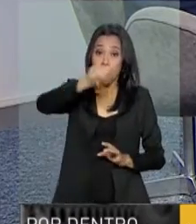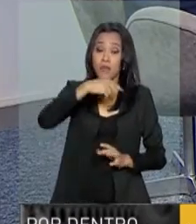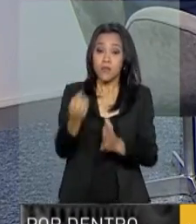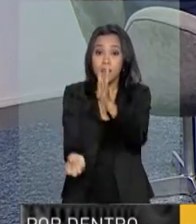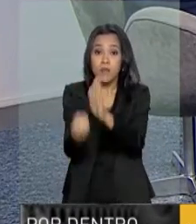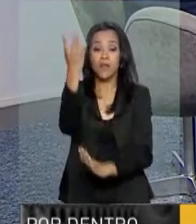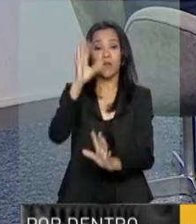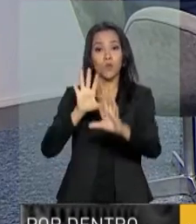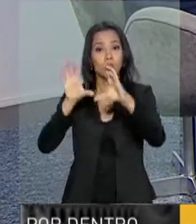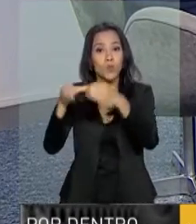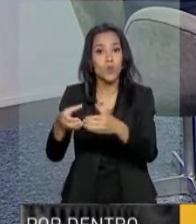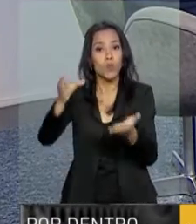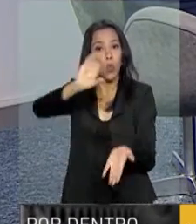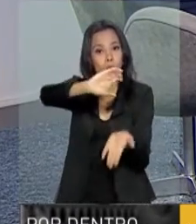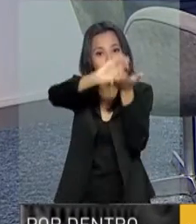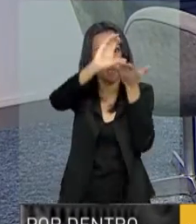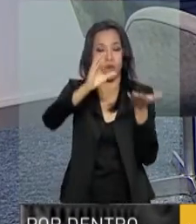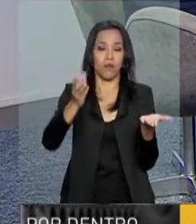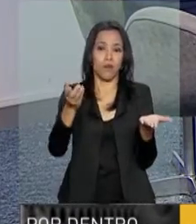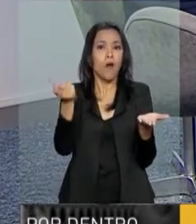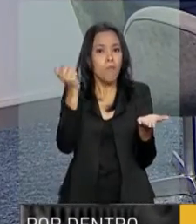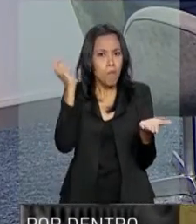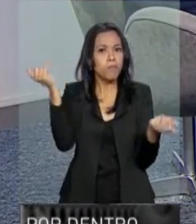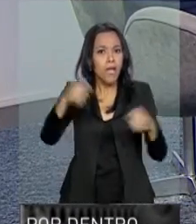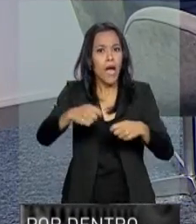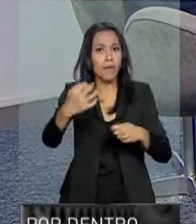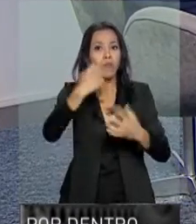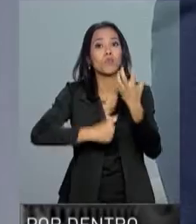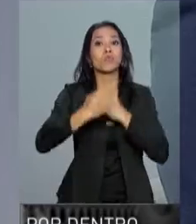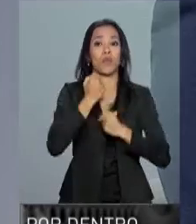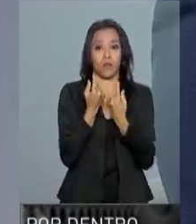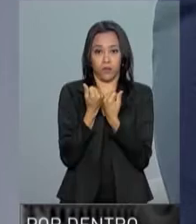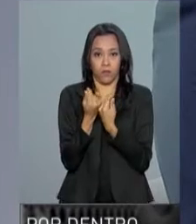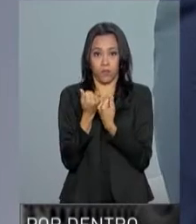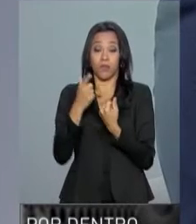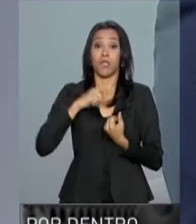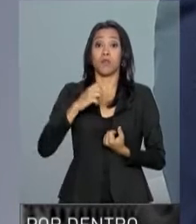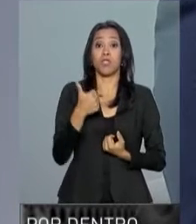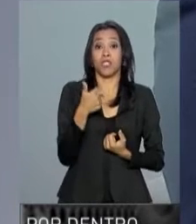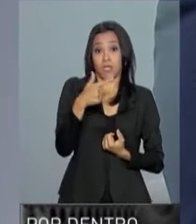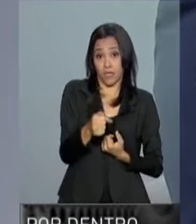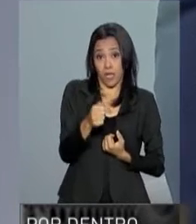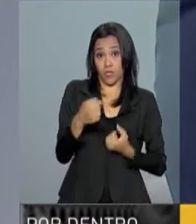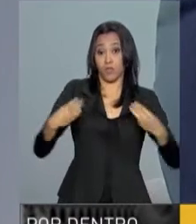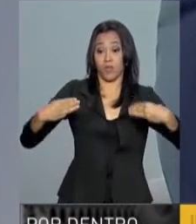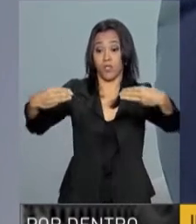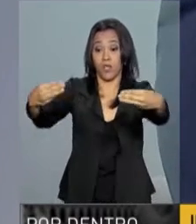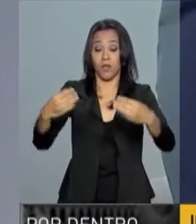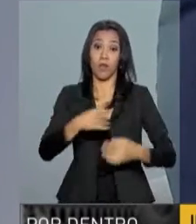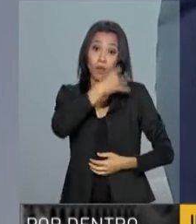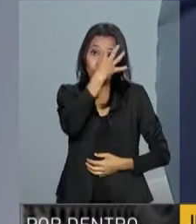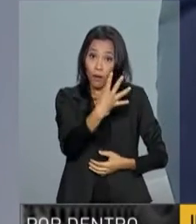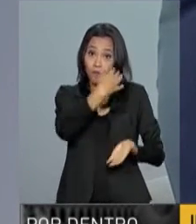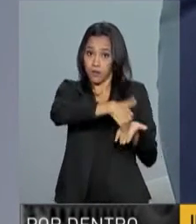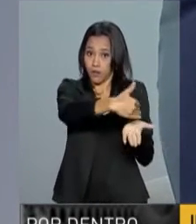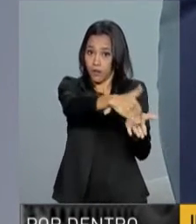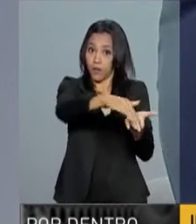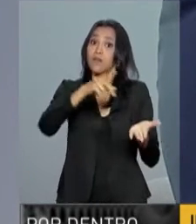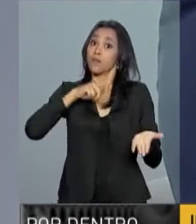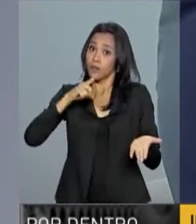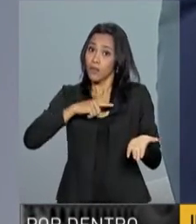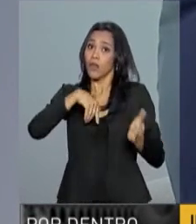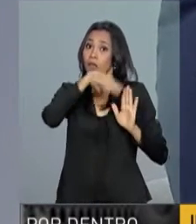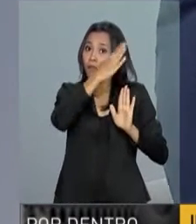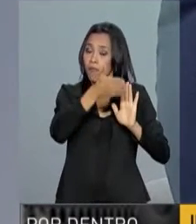igualdade racial criando um conceito de igualdade de ação de podem buscar recursos nós temos 17 Ministérios e parte secretarias que tem programas